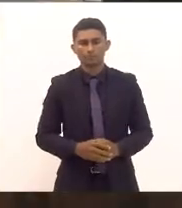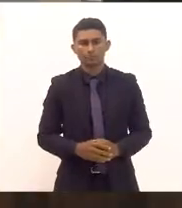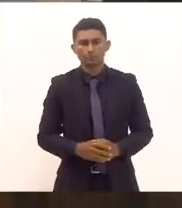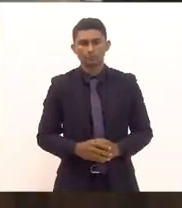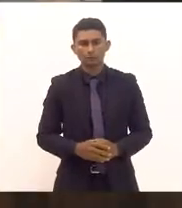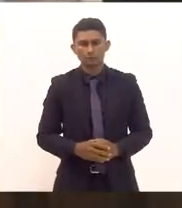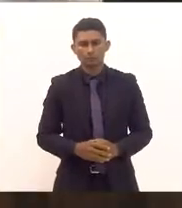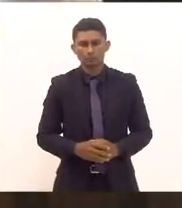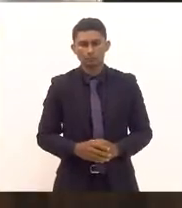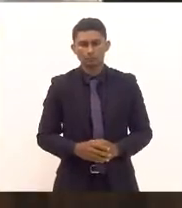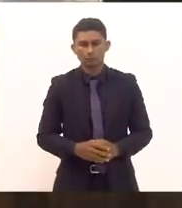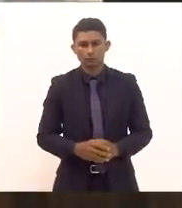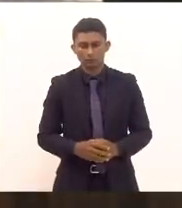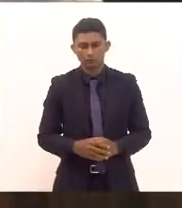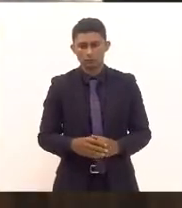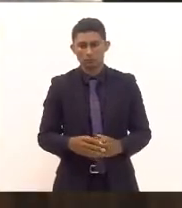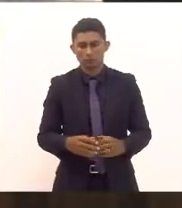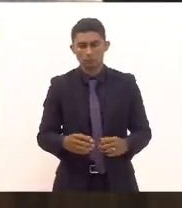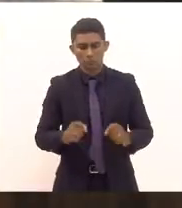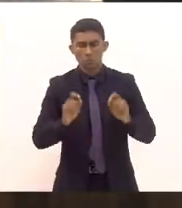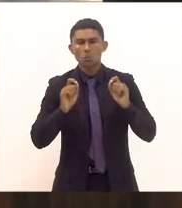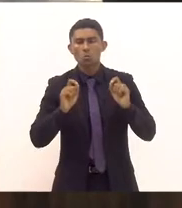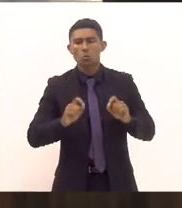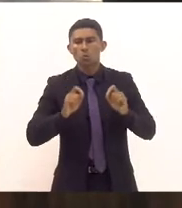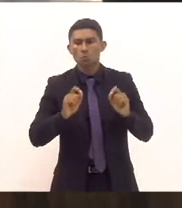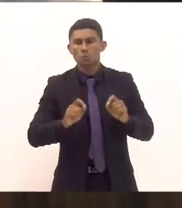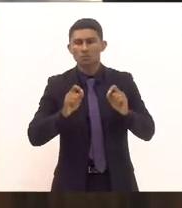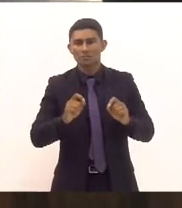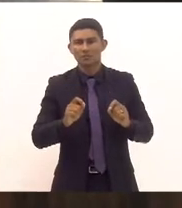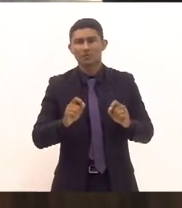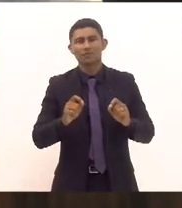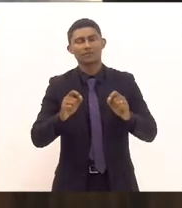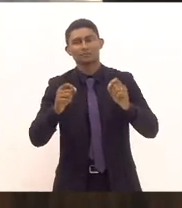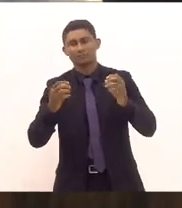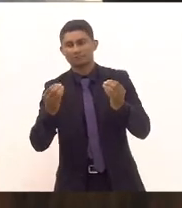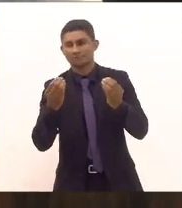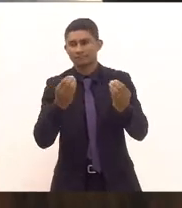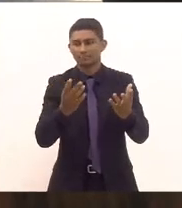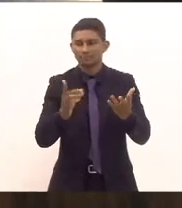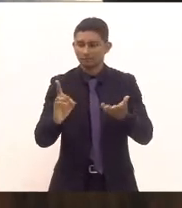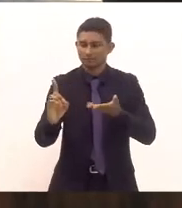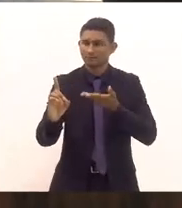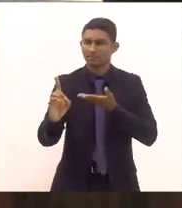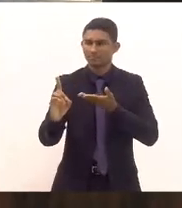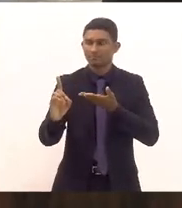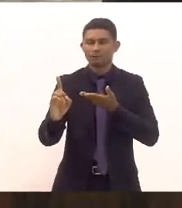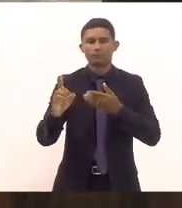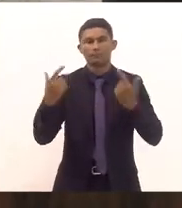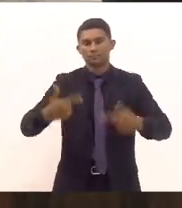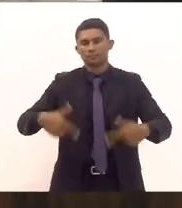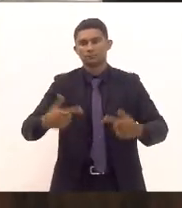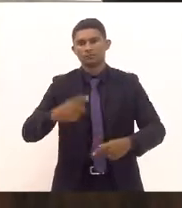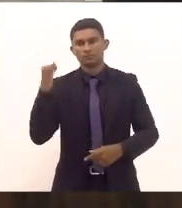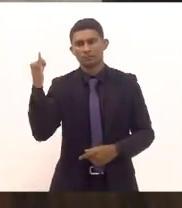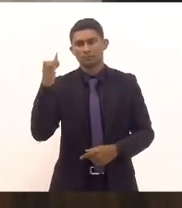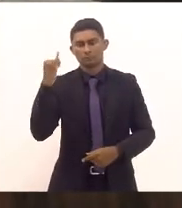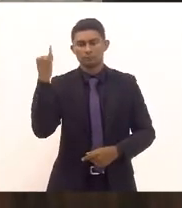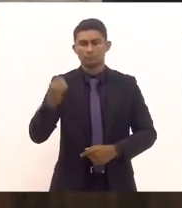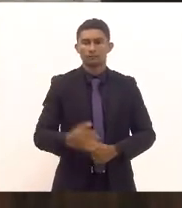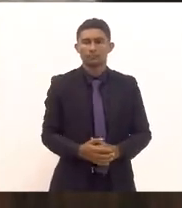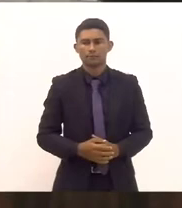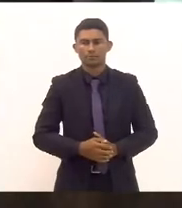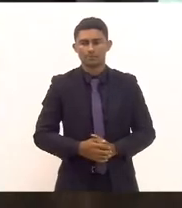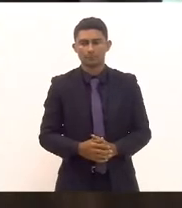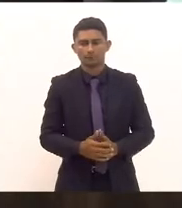o figo aqui com uma Moção da nossa mandato em reconhecimento ao seu trabalho E aí